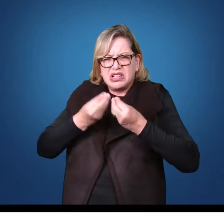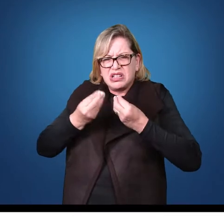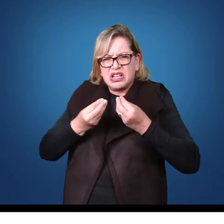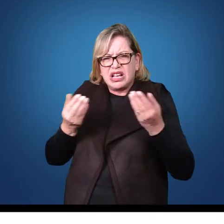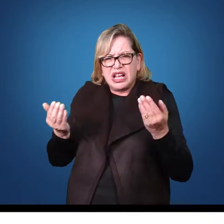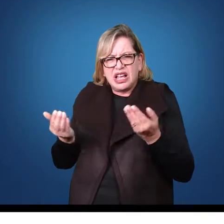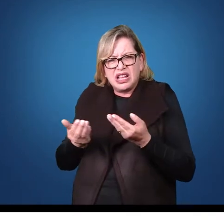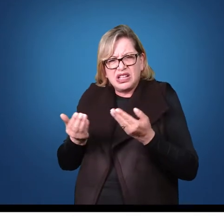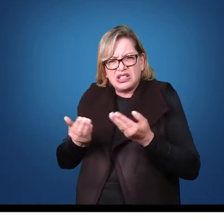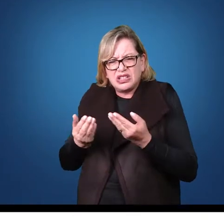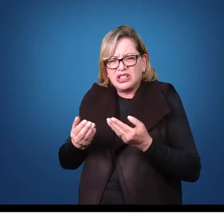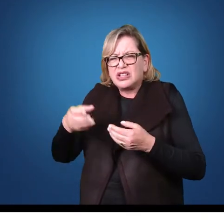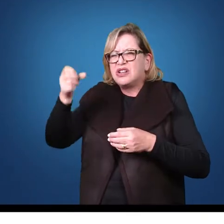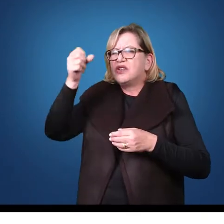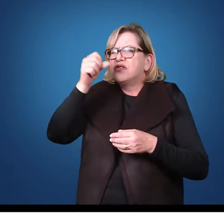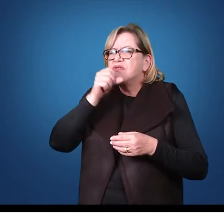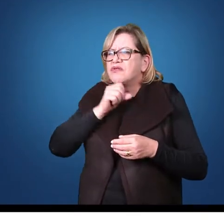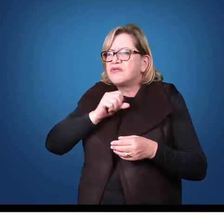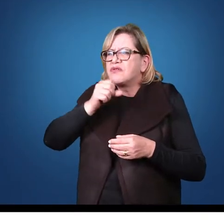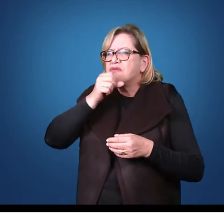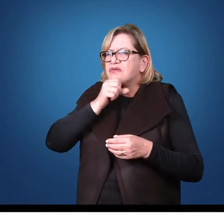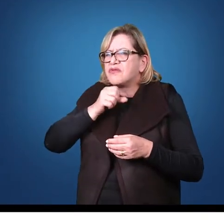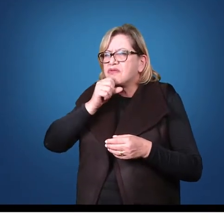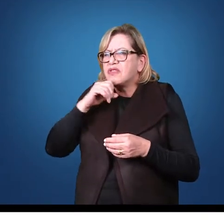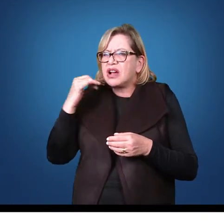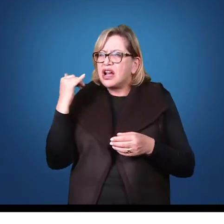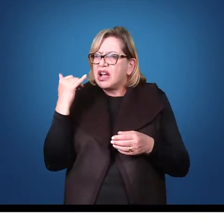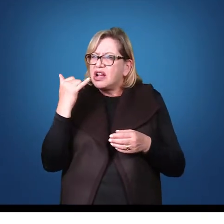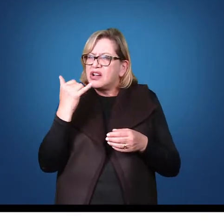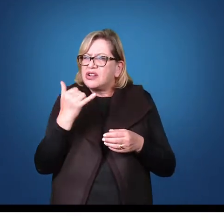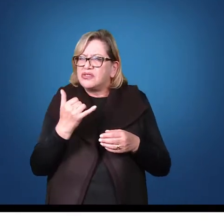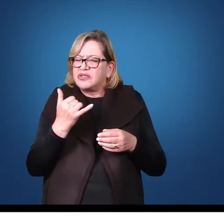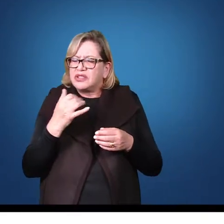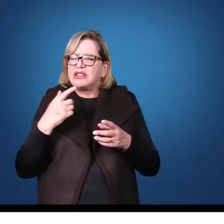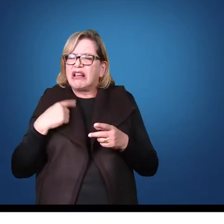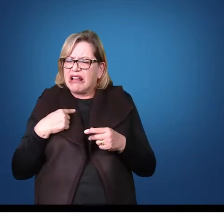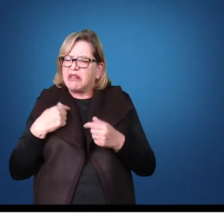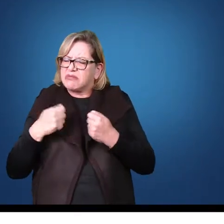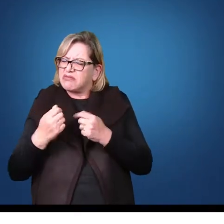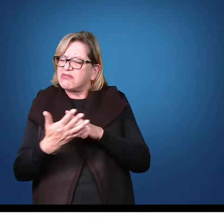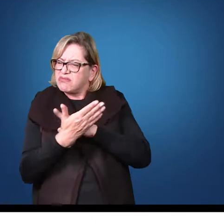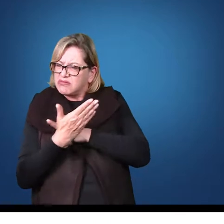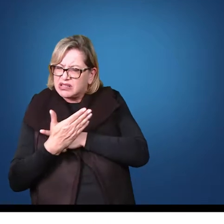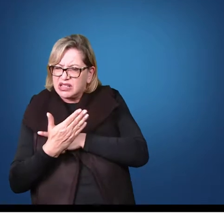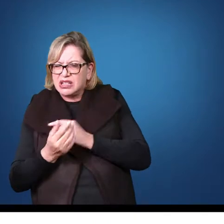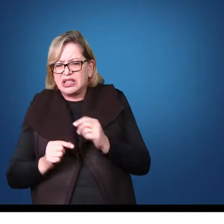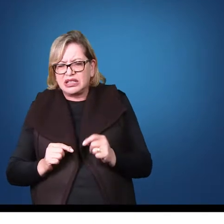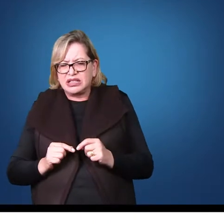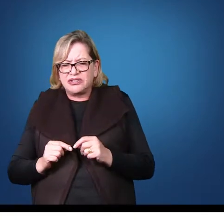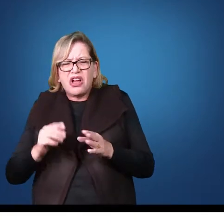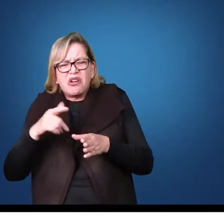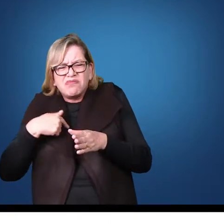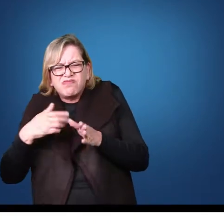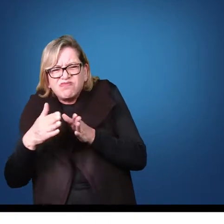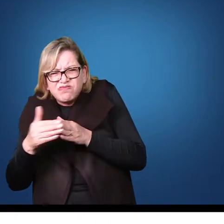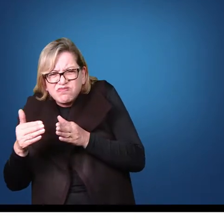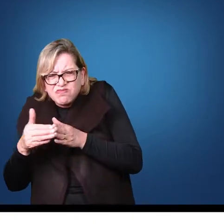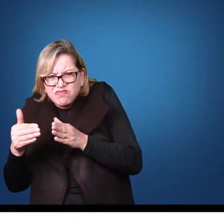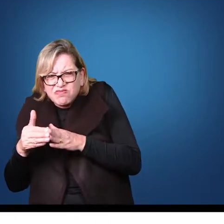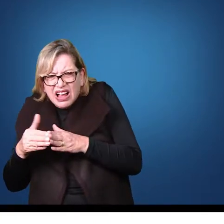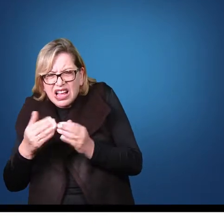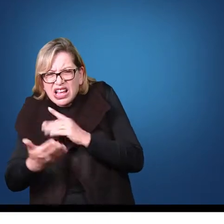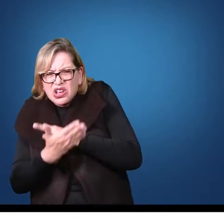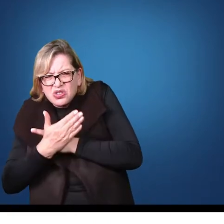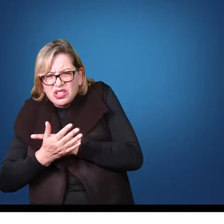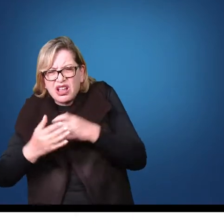Ah, então, o vovô... Diga pra ela que ela tem essa tarefa pra ajudar. Você não me ajuda a tirar esse rabanete? Plantei com